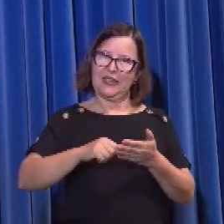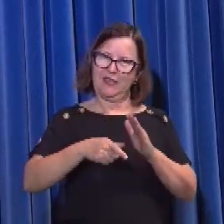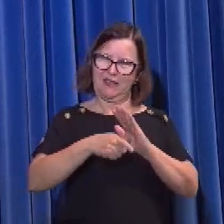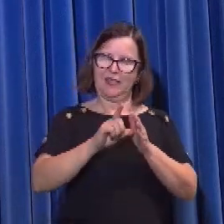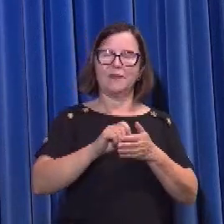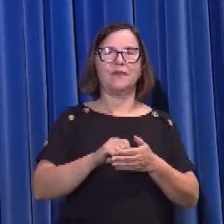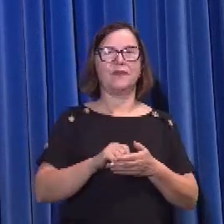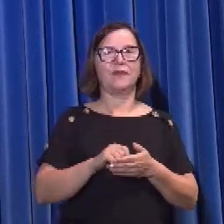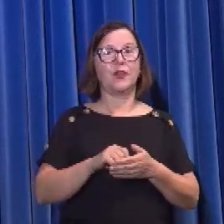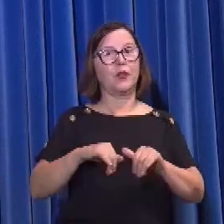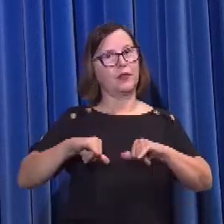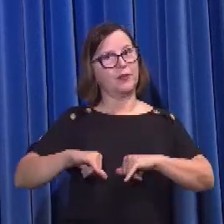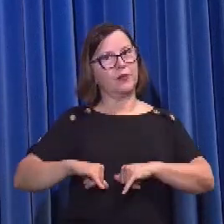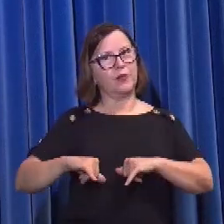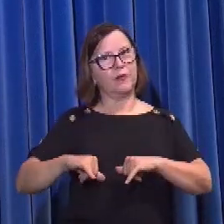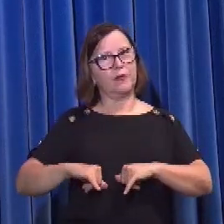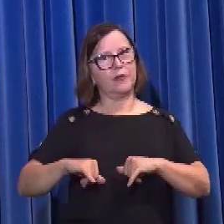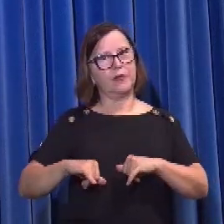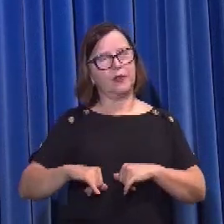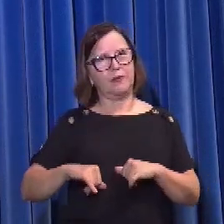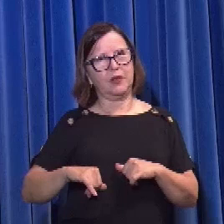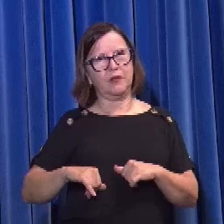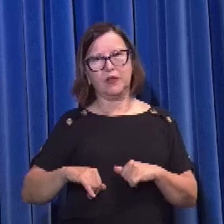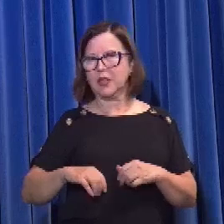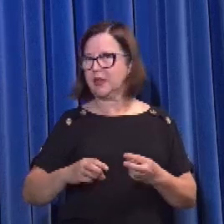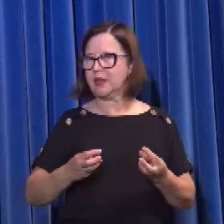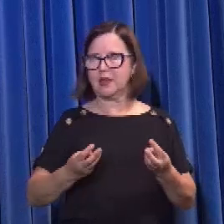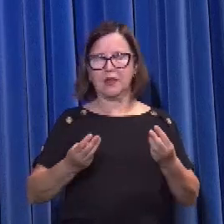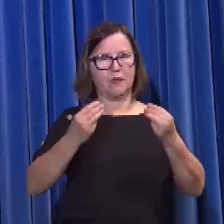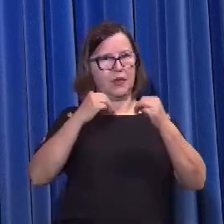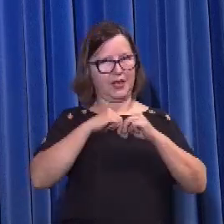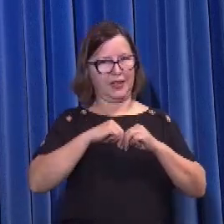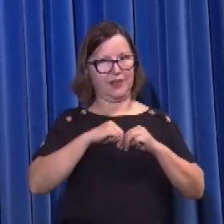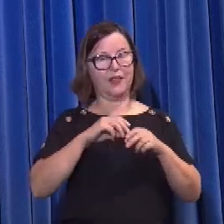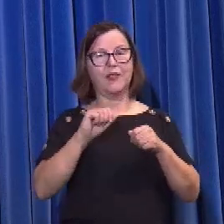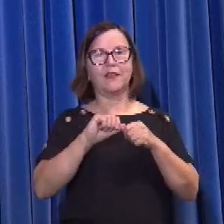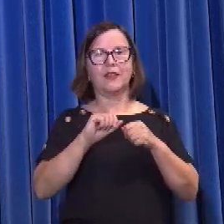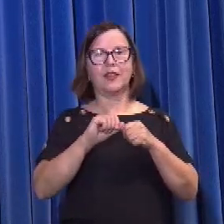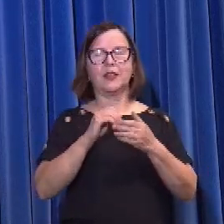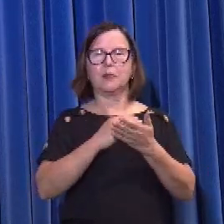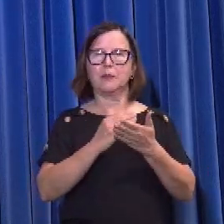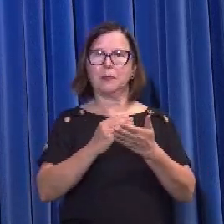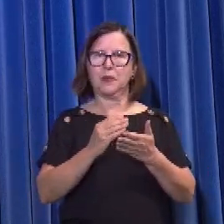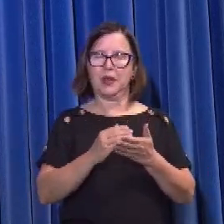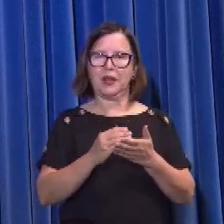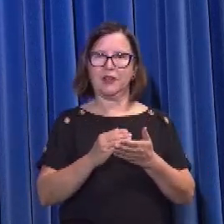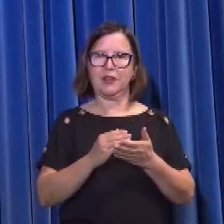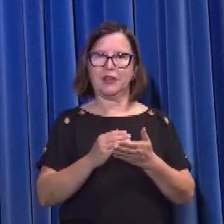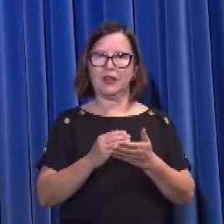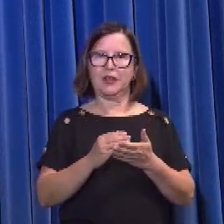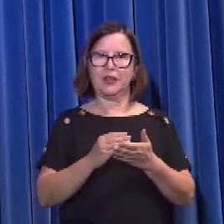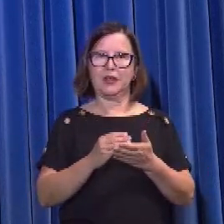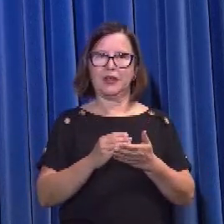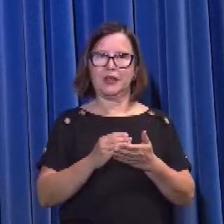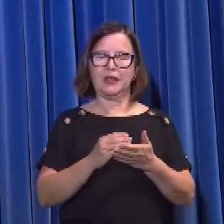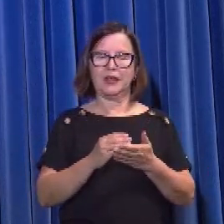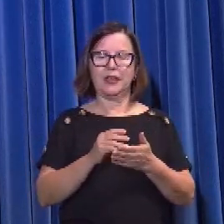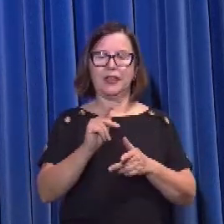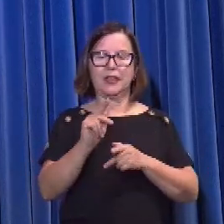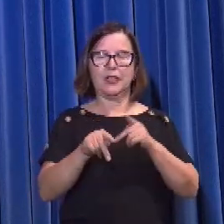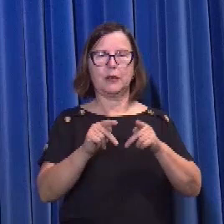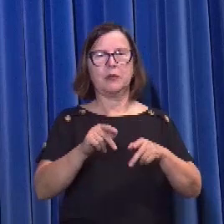o sofrimento imerecido faz parte do chamado cristão. Prestem bem atenção no que ele disse.